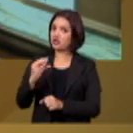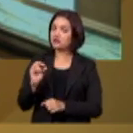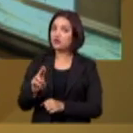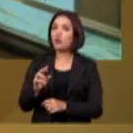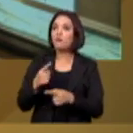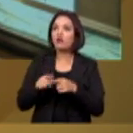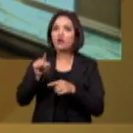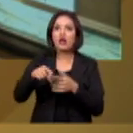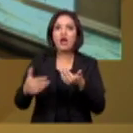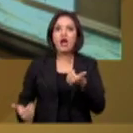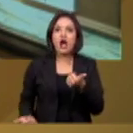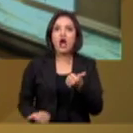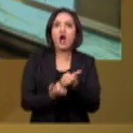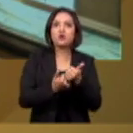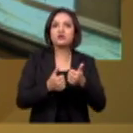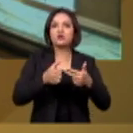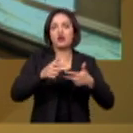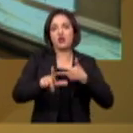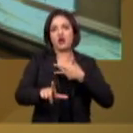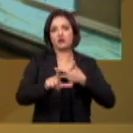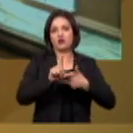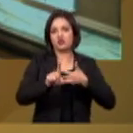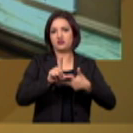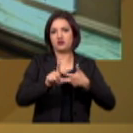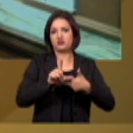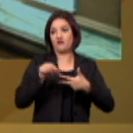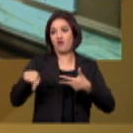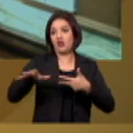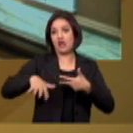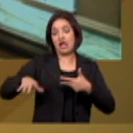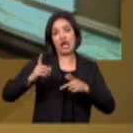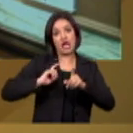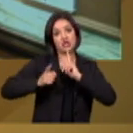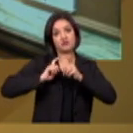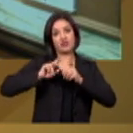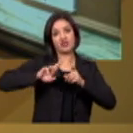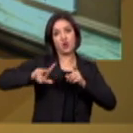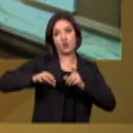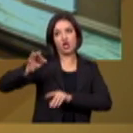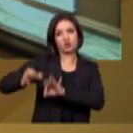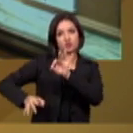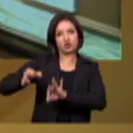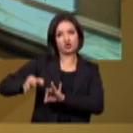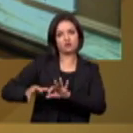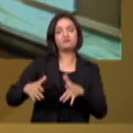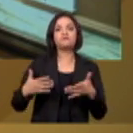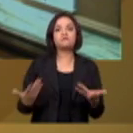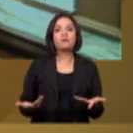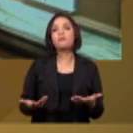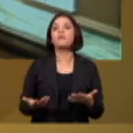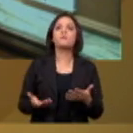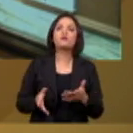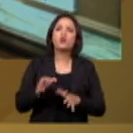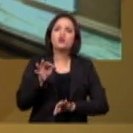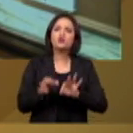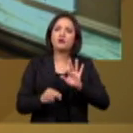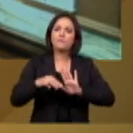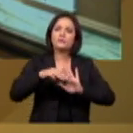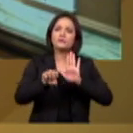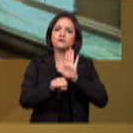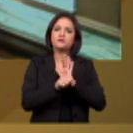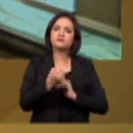disse auxiliar do nós batizamos um órgão administrativo no julgamento dos mandados de